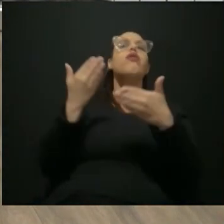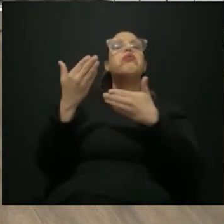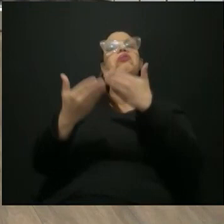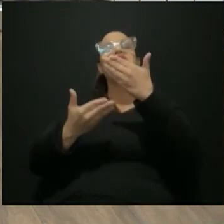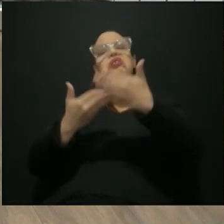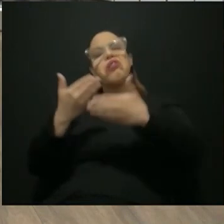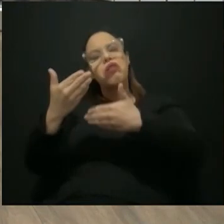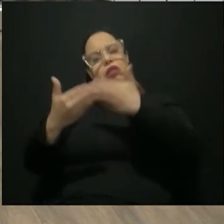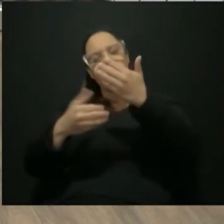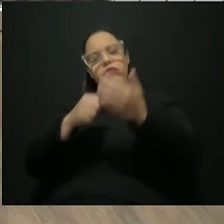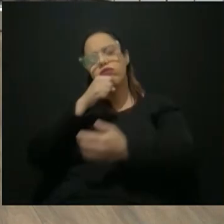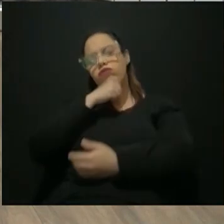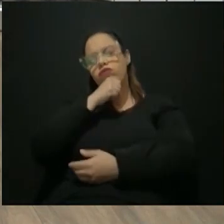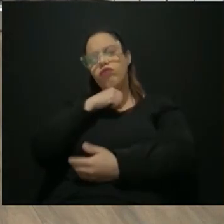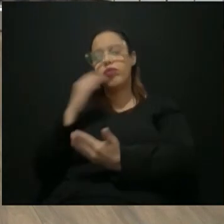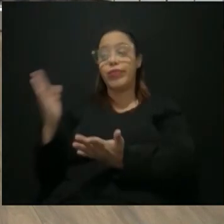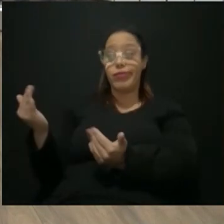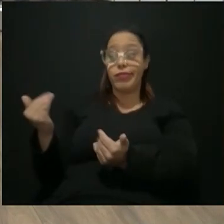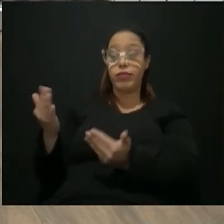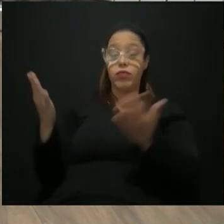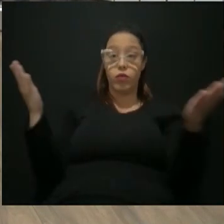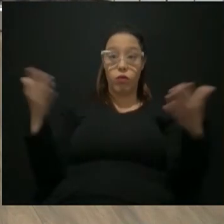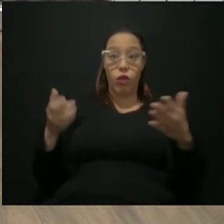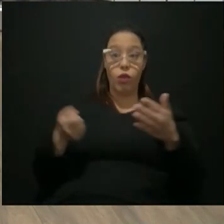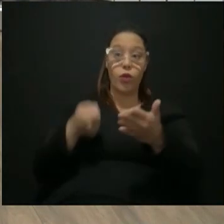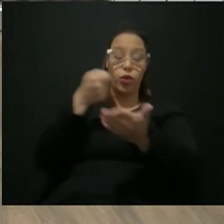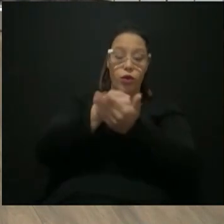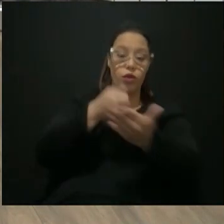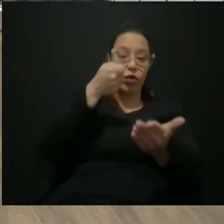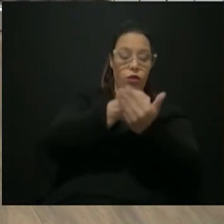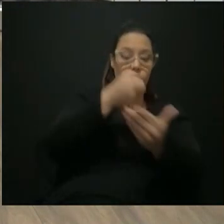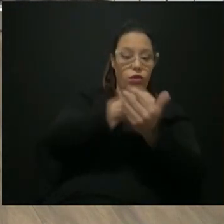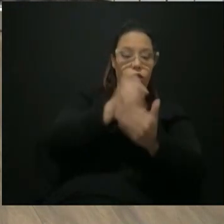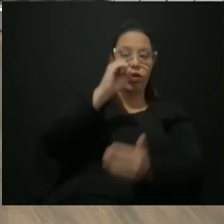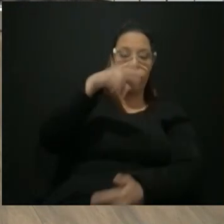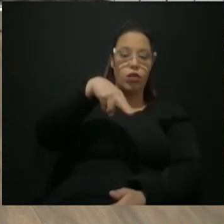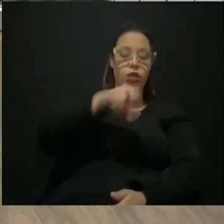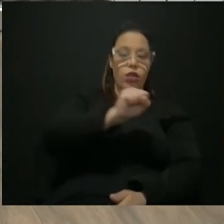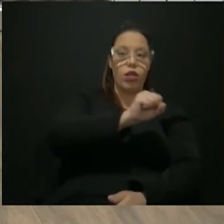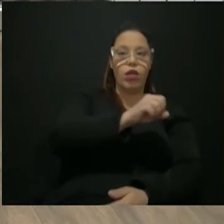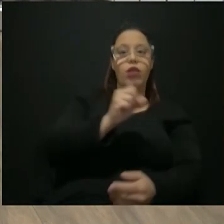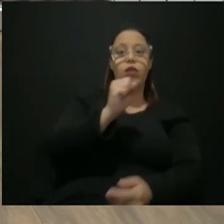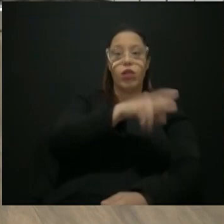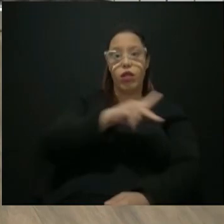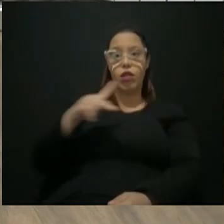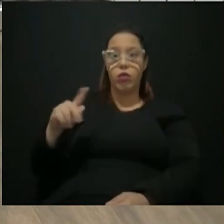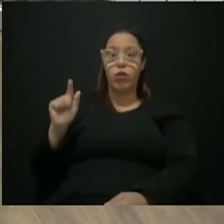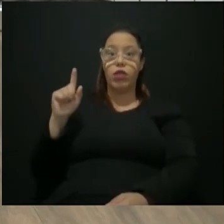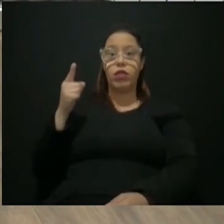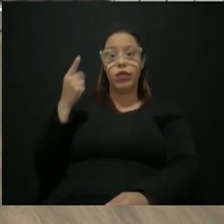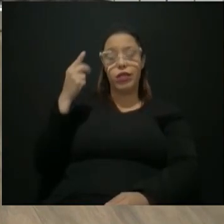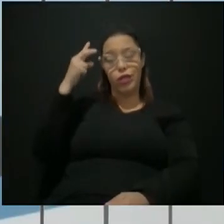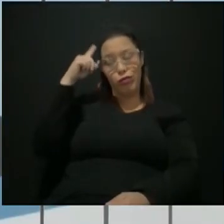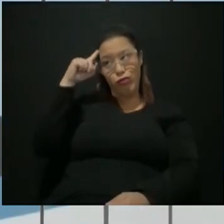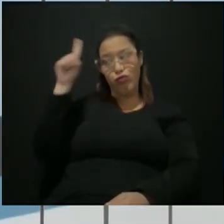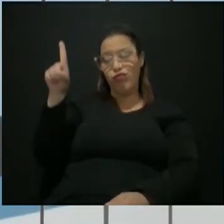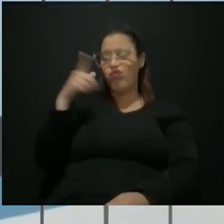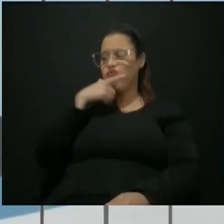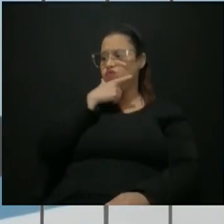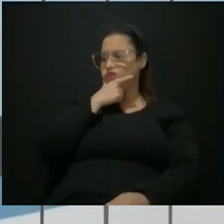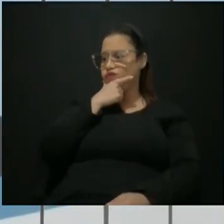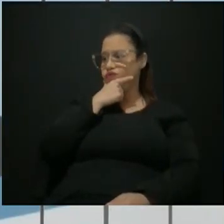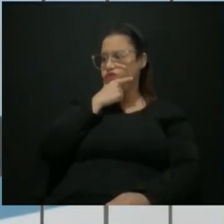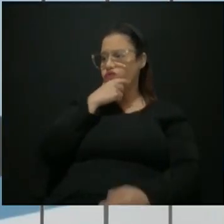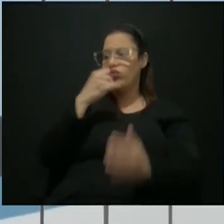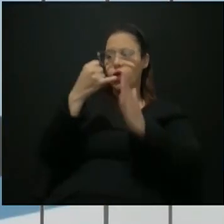que o jovem de hoje que está contribuindo para o INSS vai conseguir se aposentar algum dia? Será que a gente vai ter ainda esse instituto da